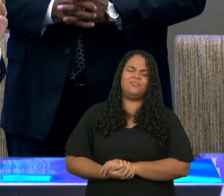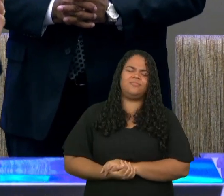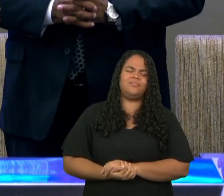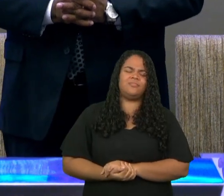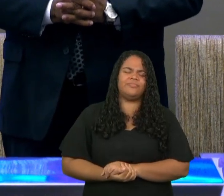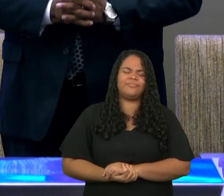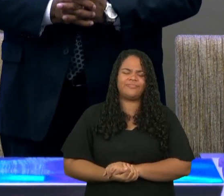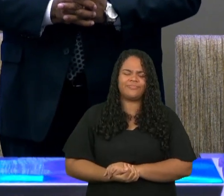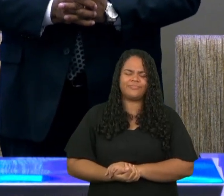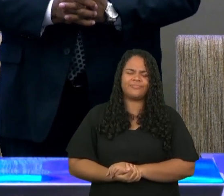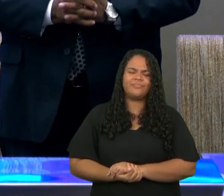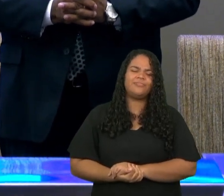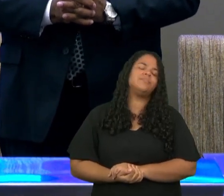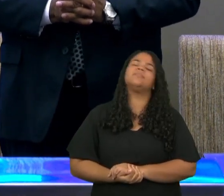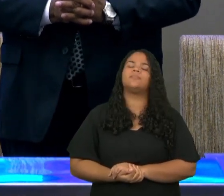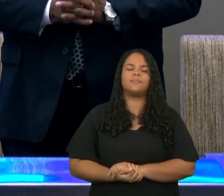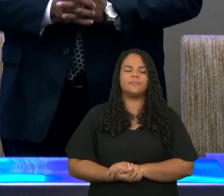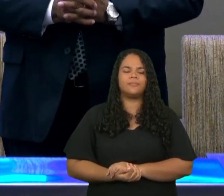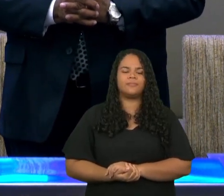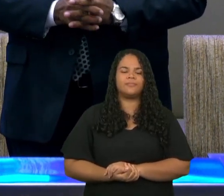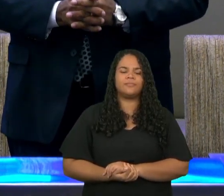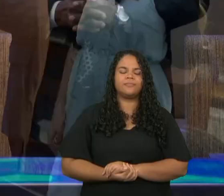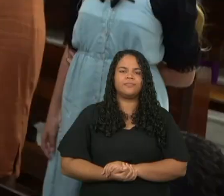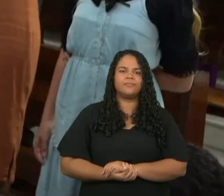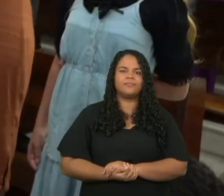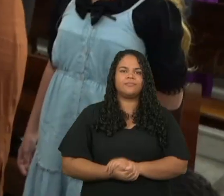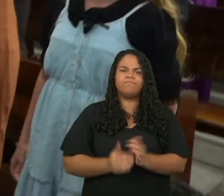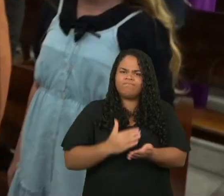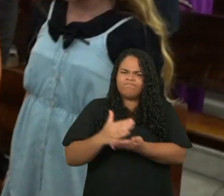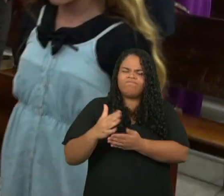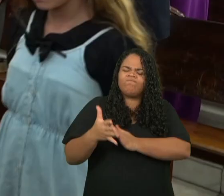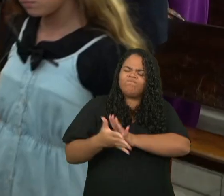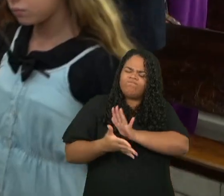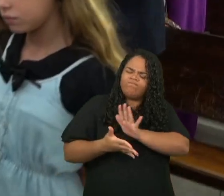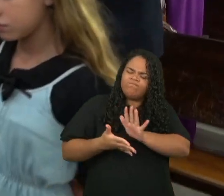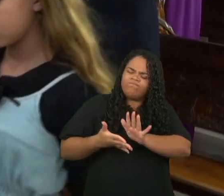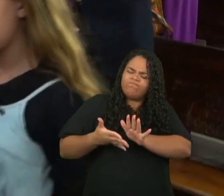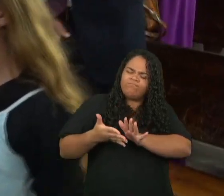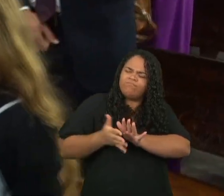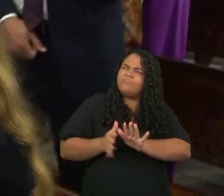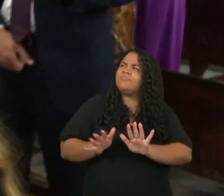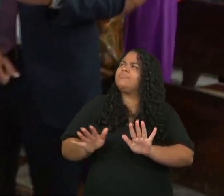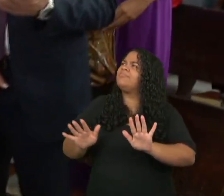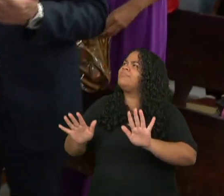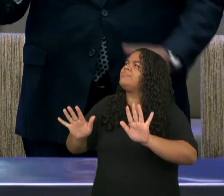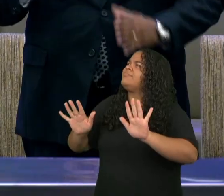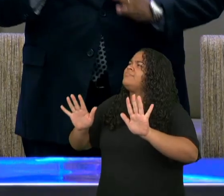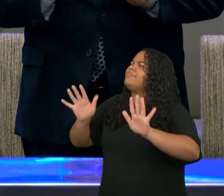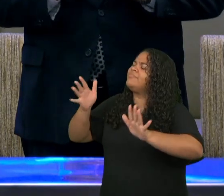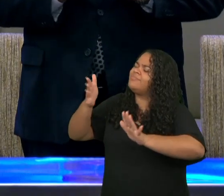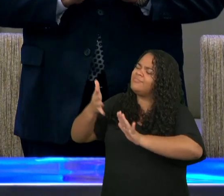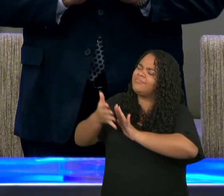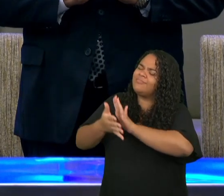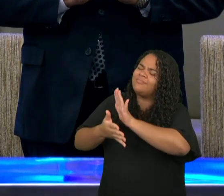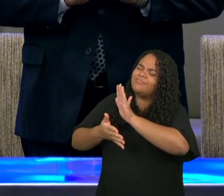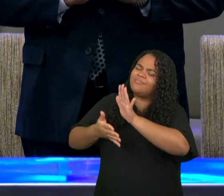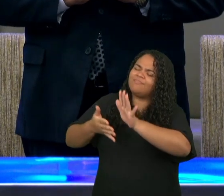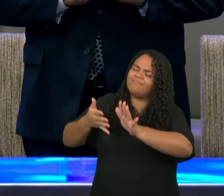Levante a sua mão assim, ó, baixinho só. Baixinho assim. E cante comigo para